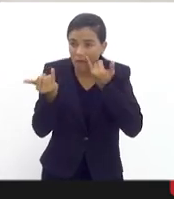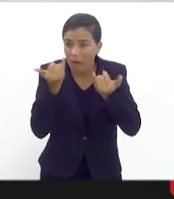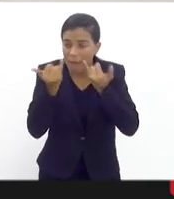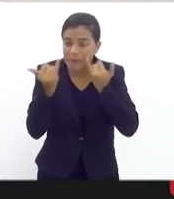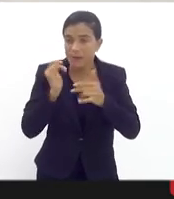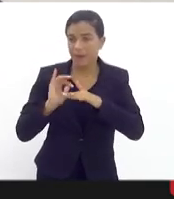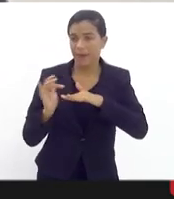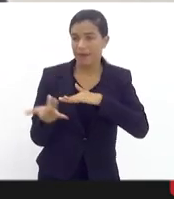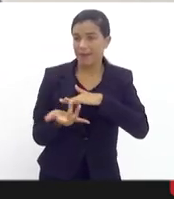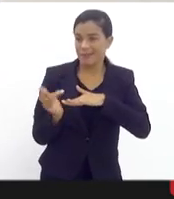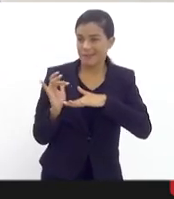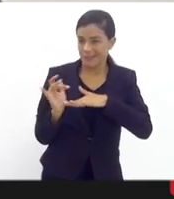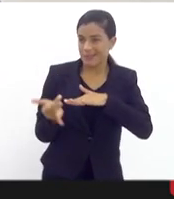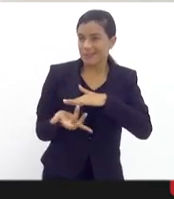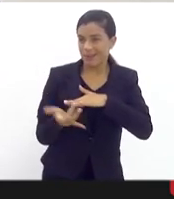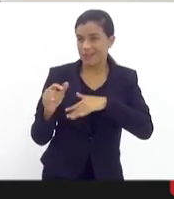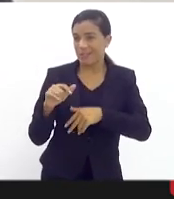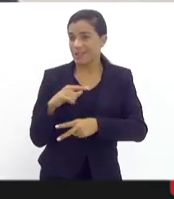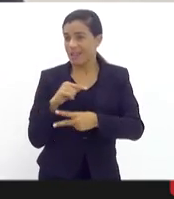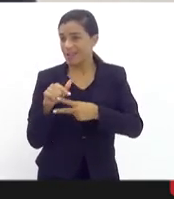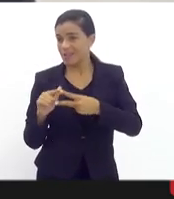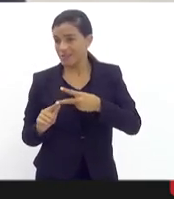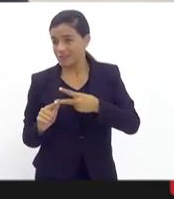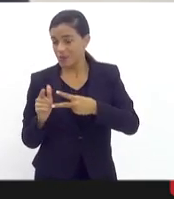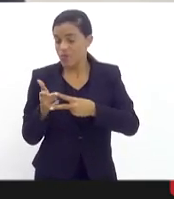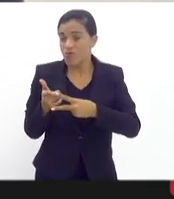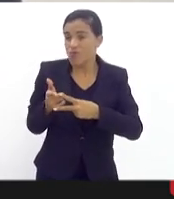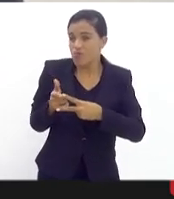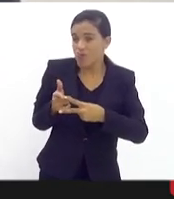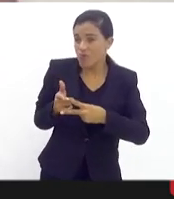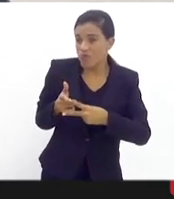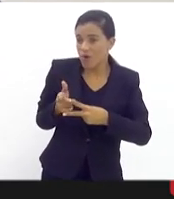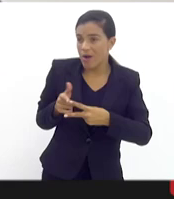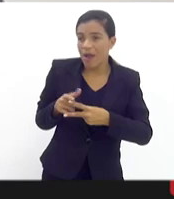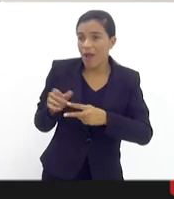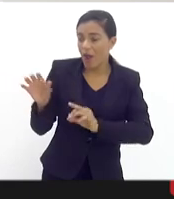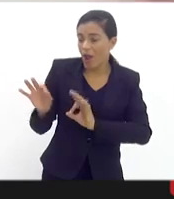redes sociais, eu acho que a gente tem dois fatores, né? Uma que é a